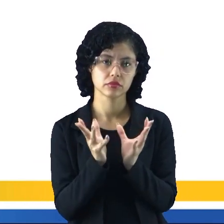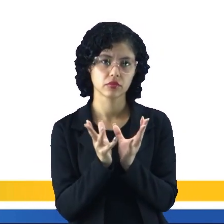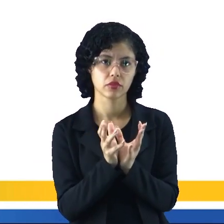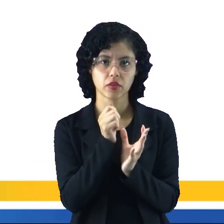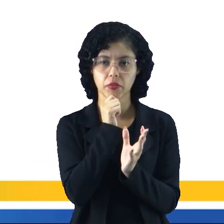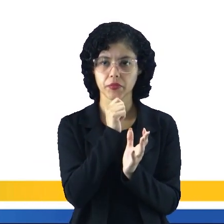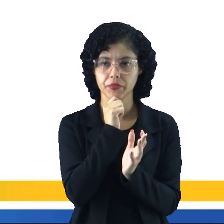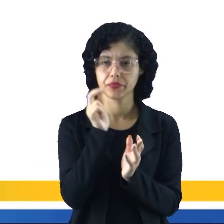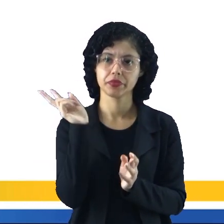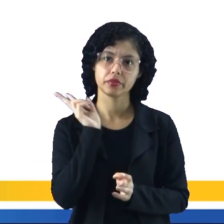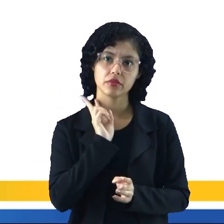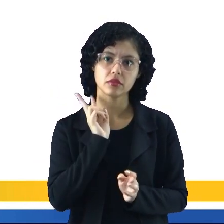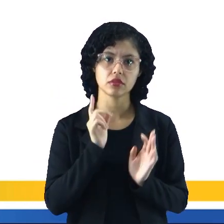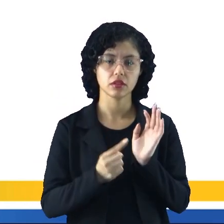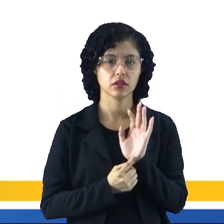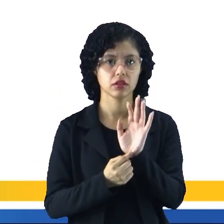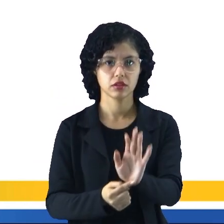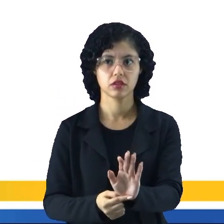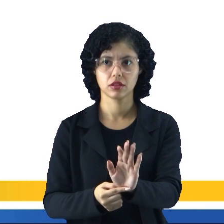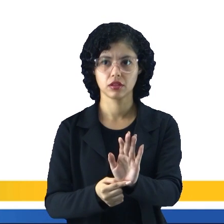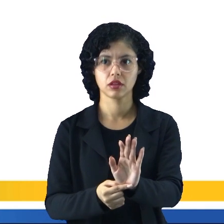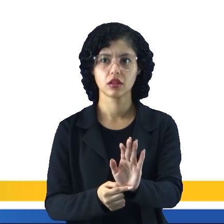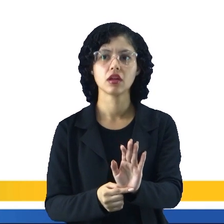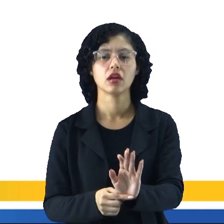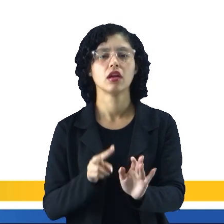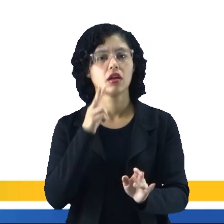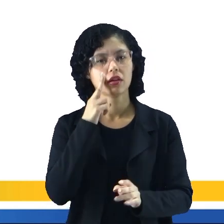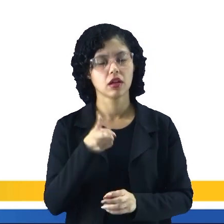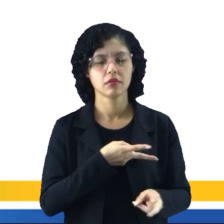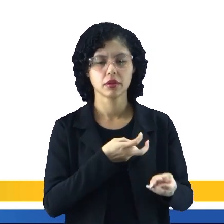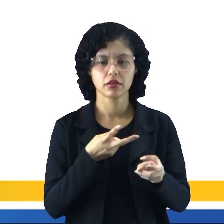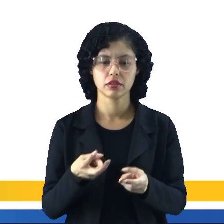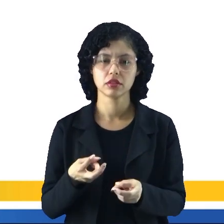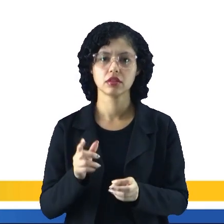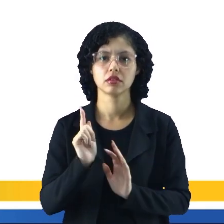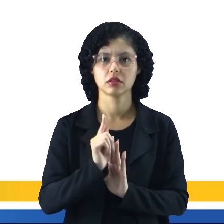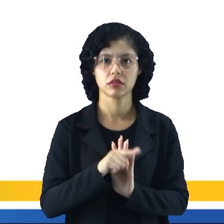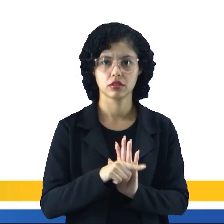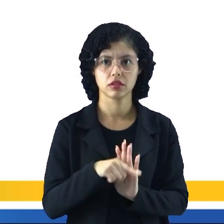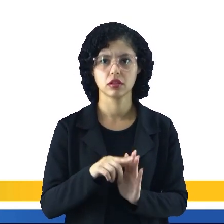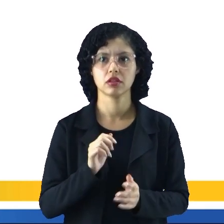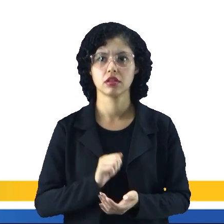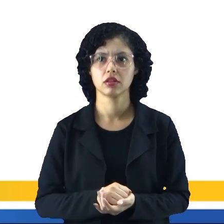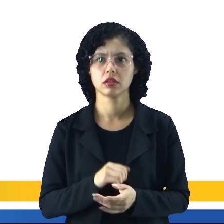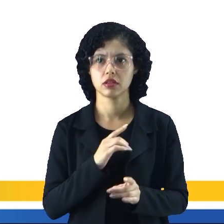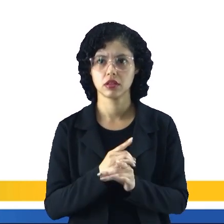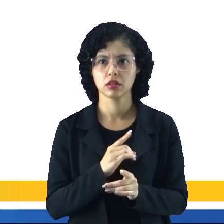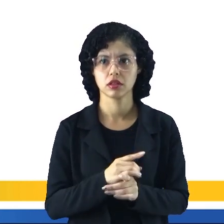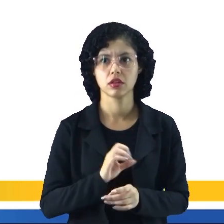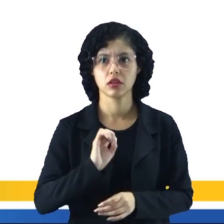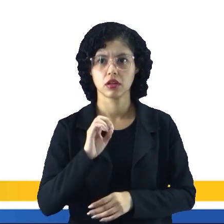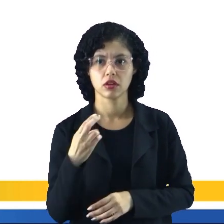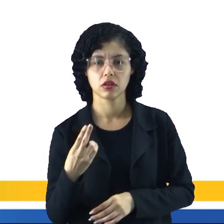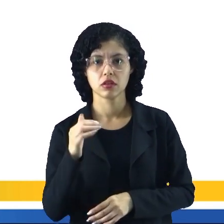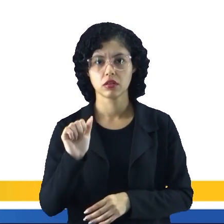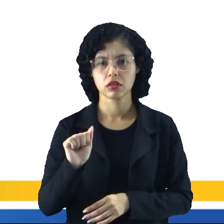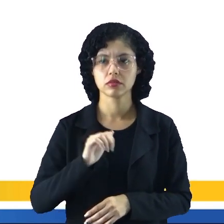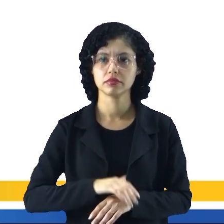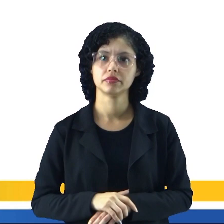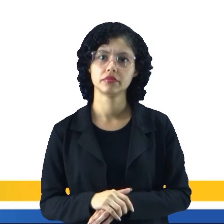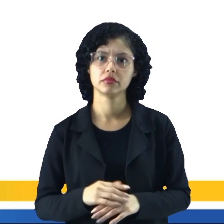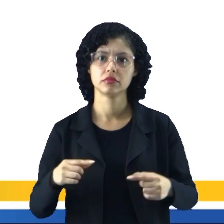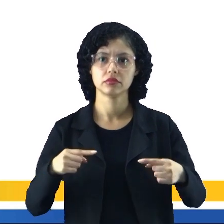específico de vítimas ao apresentar marcas gráficas de identificação de gênero como woner ali no caso ou a